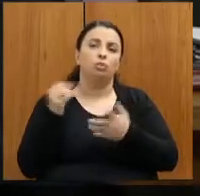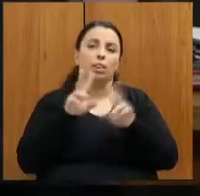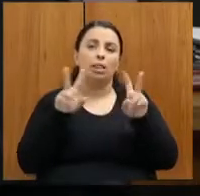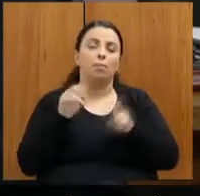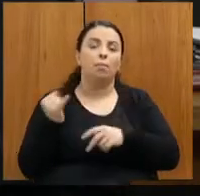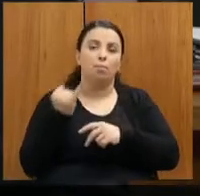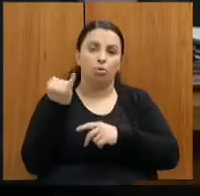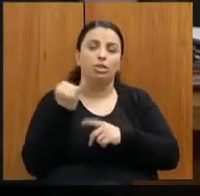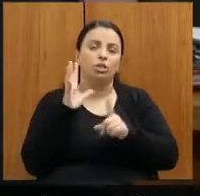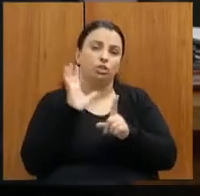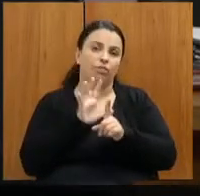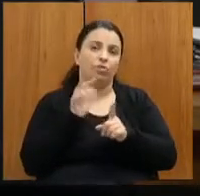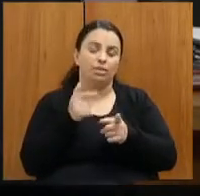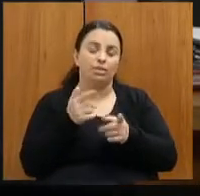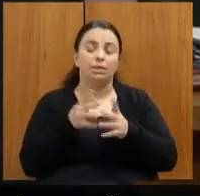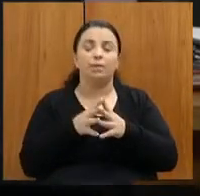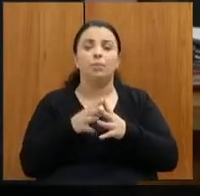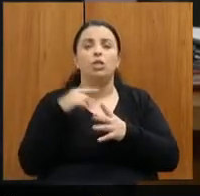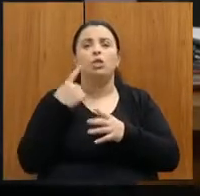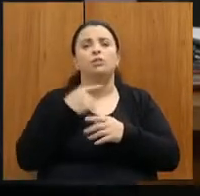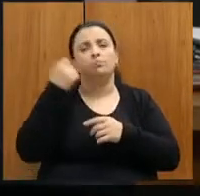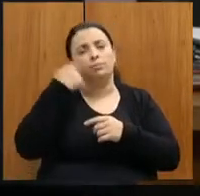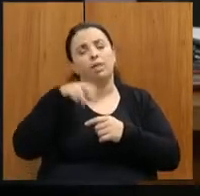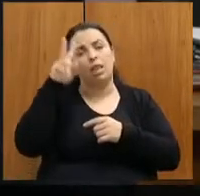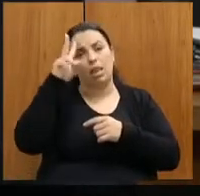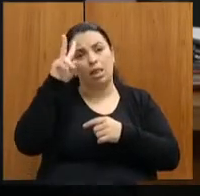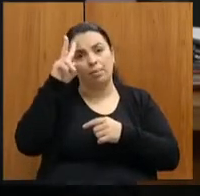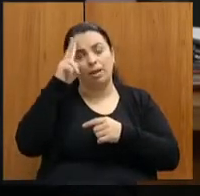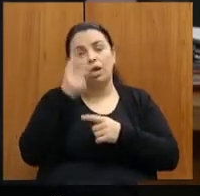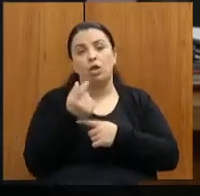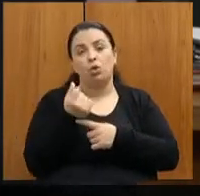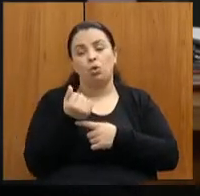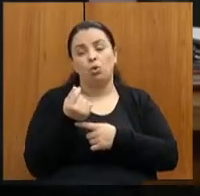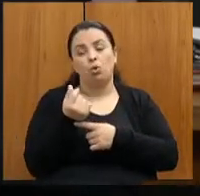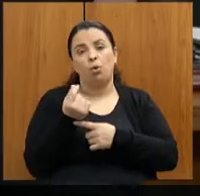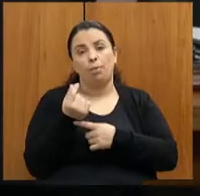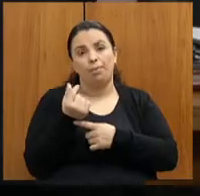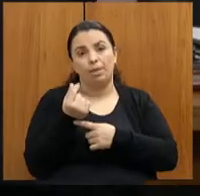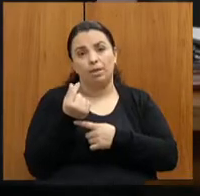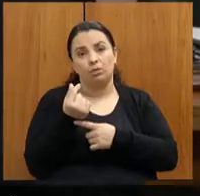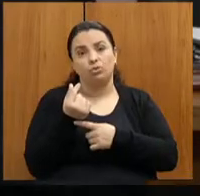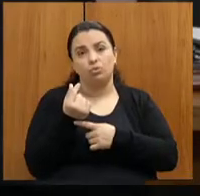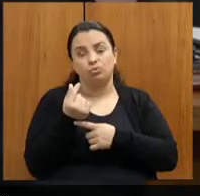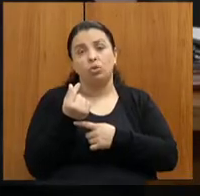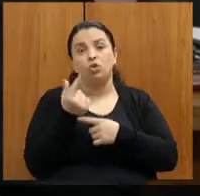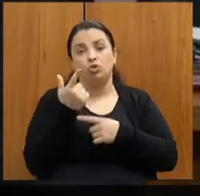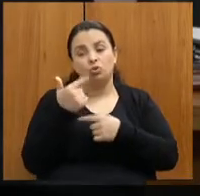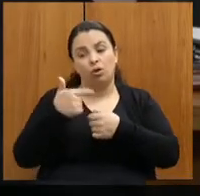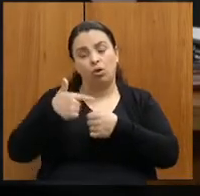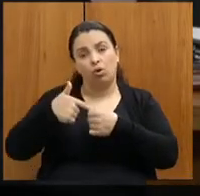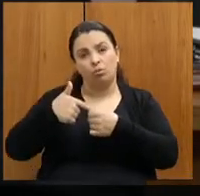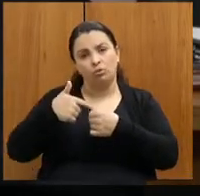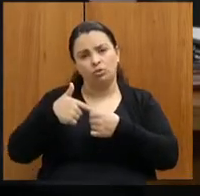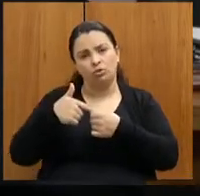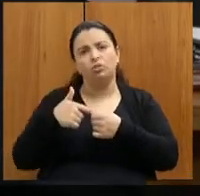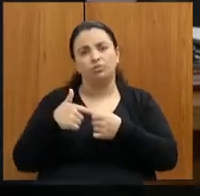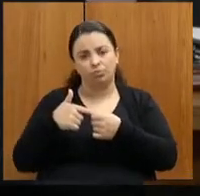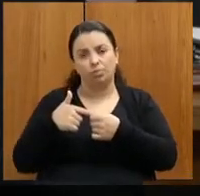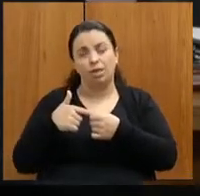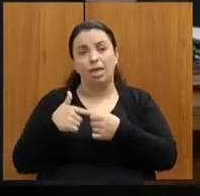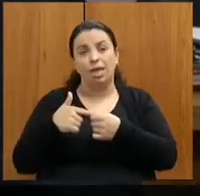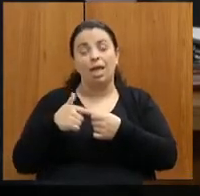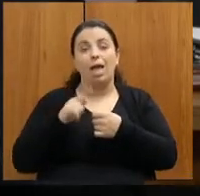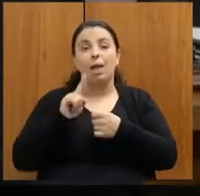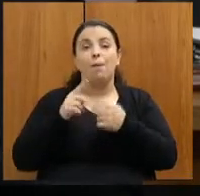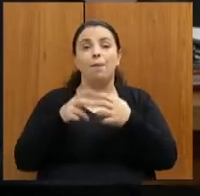e o nós temos que lembrar que o preço é de como base de combustíveis ele é em